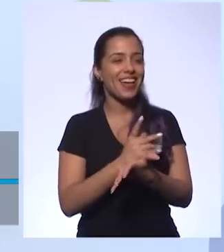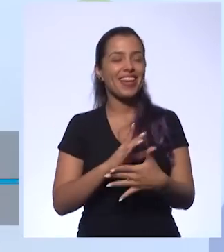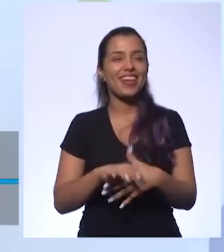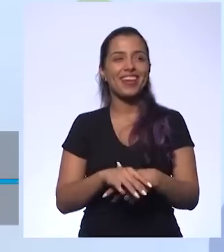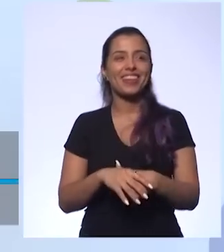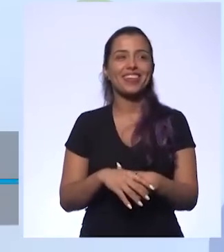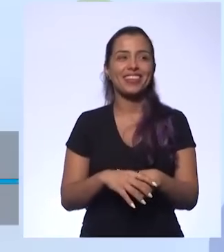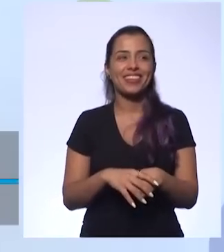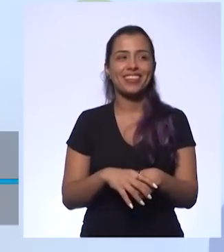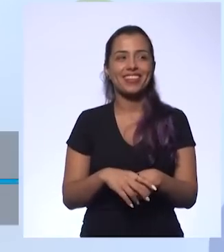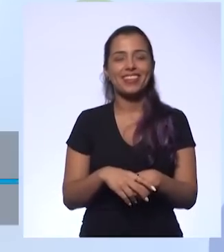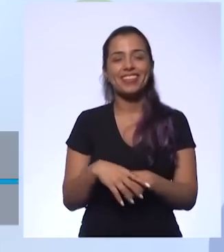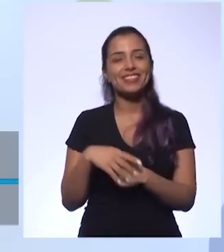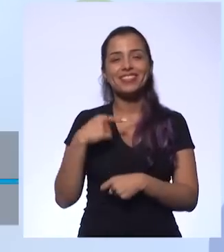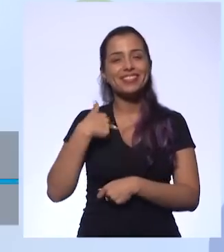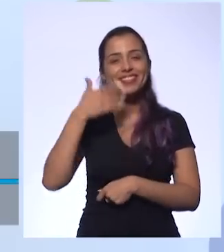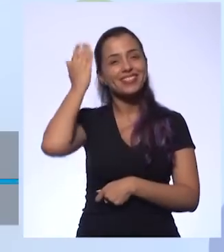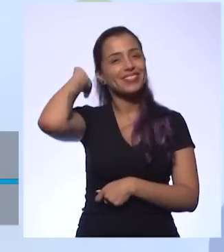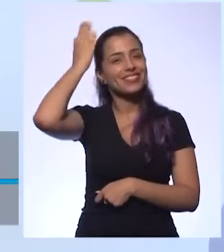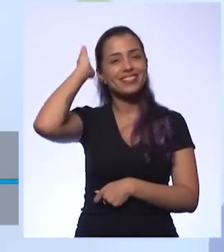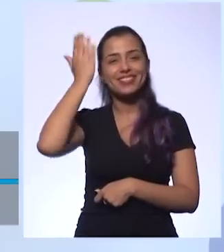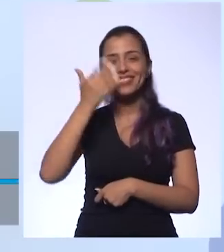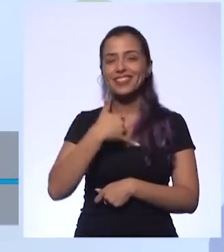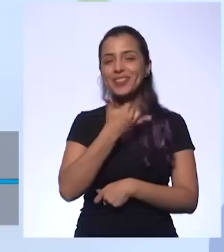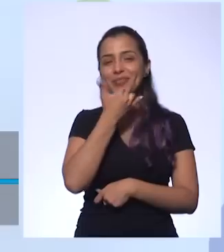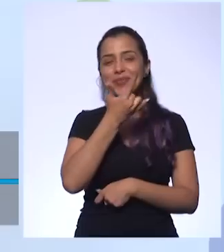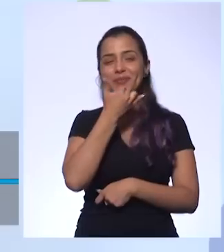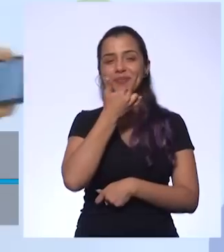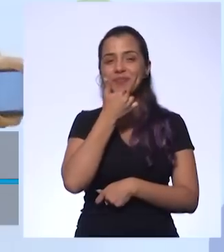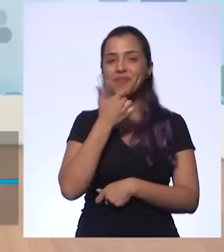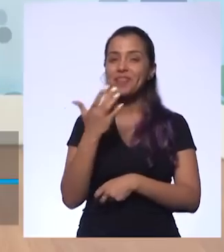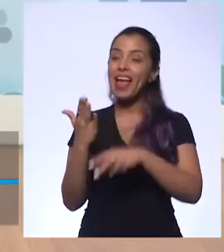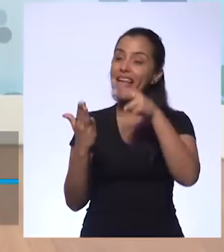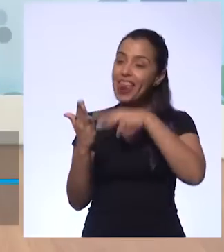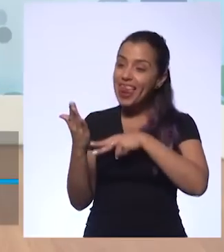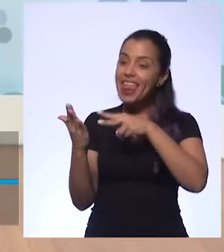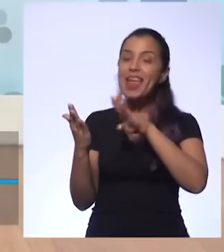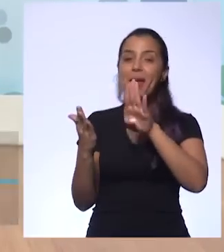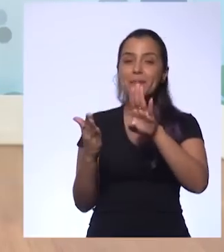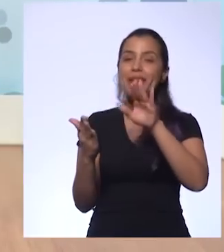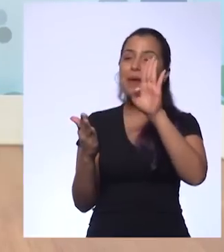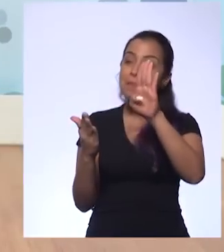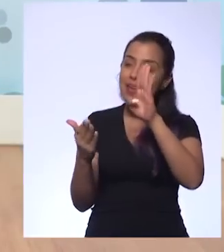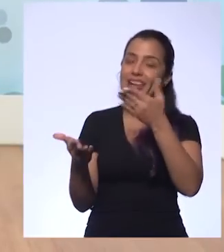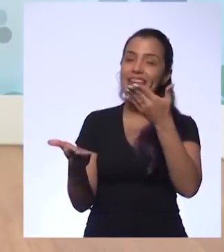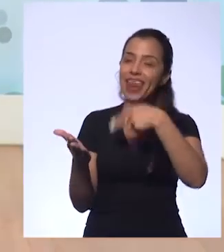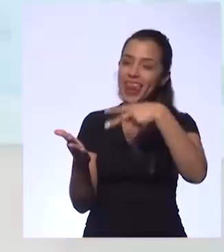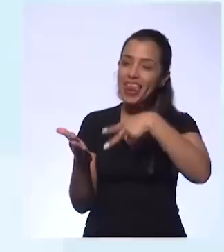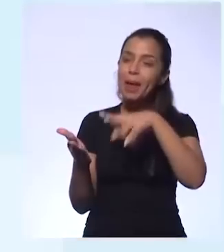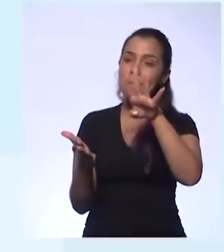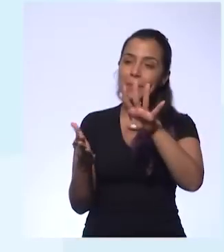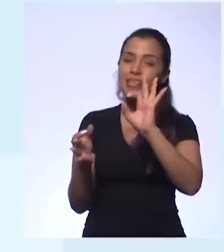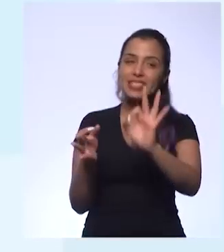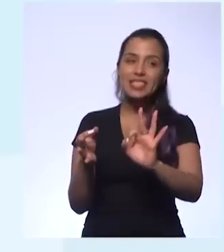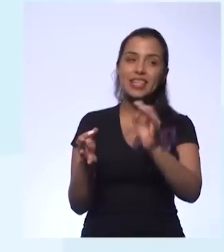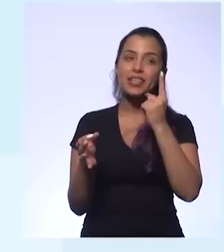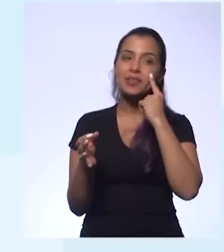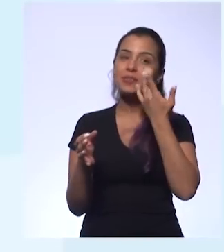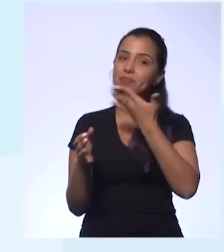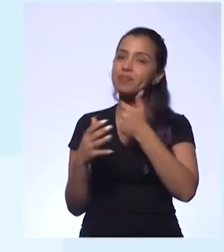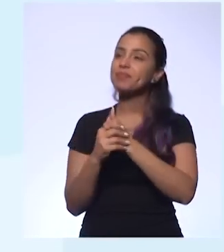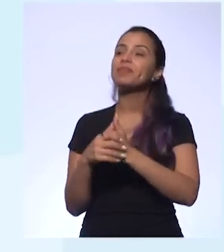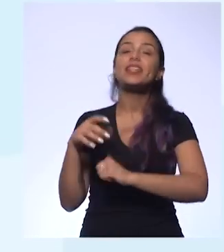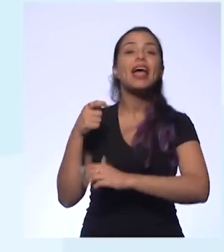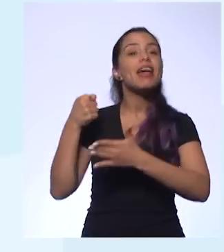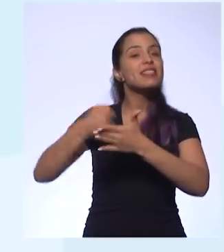né? Eu sou um cabaço mesmo, né? Baglini, lê a B. É a B, a B de Baglini. Vamos B lá. de Baglini. Resistir para que tudo ainda